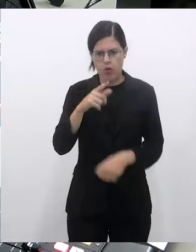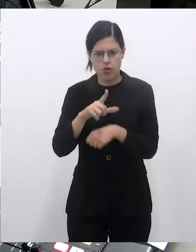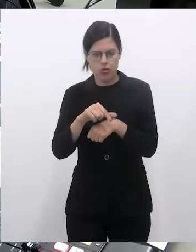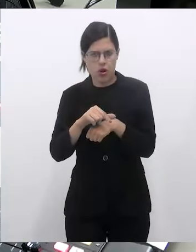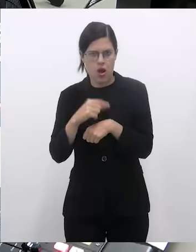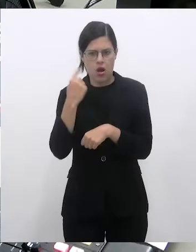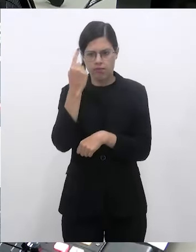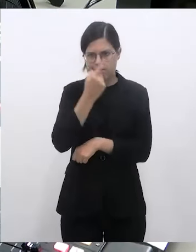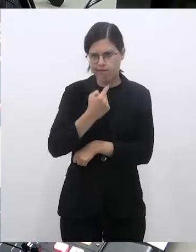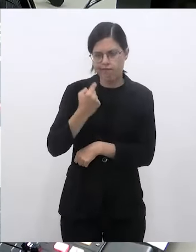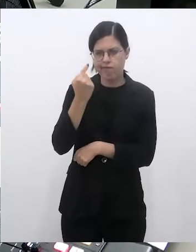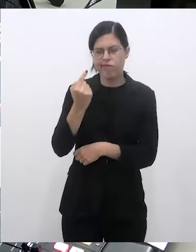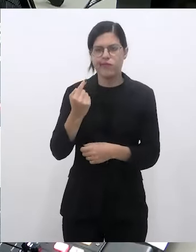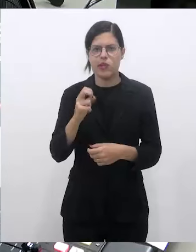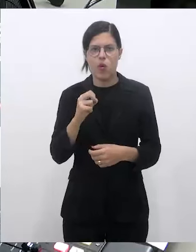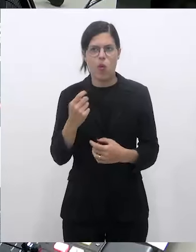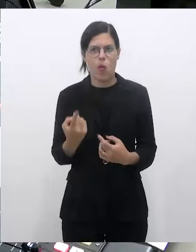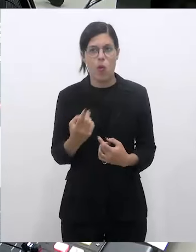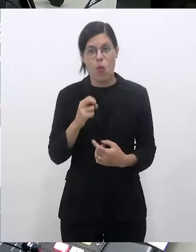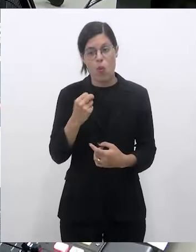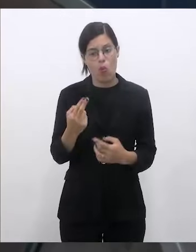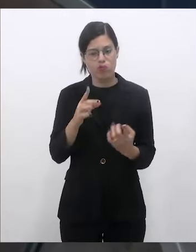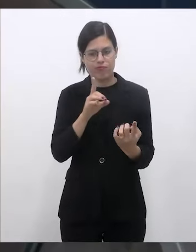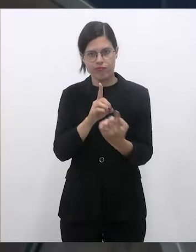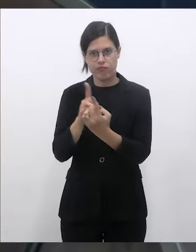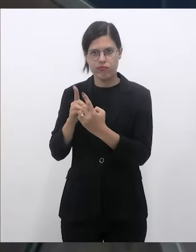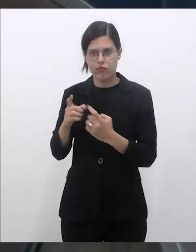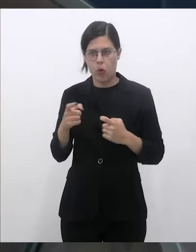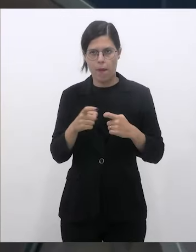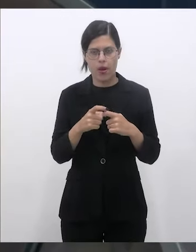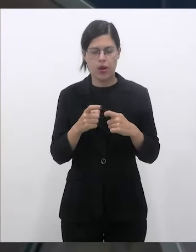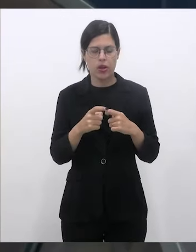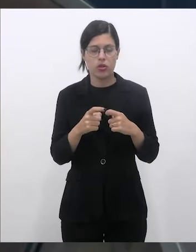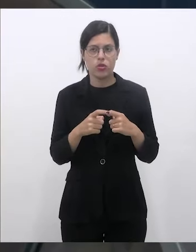né, de advogado ou uma consulta médica